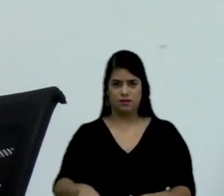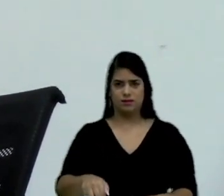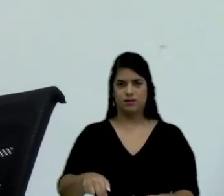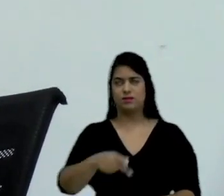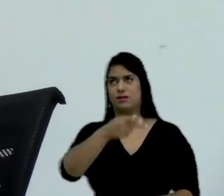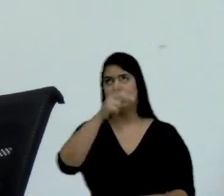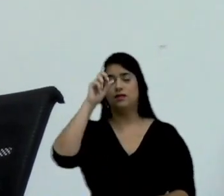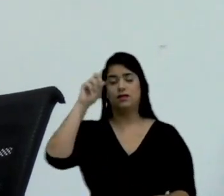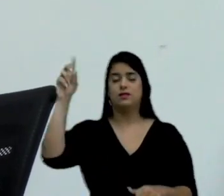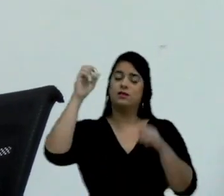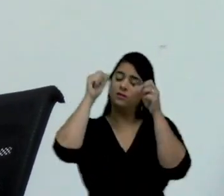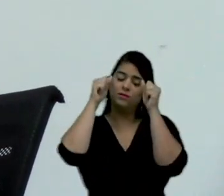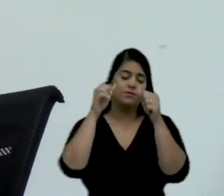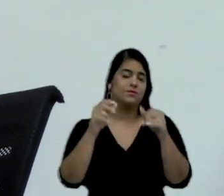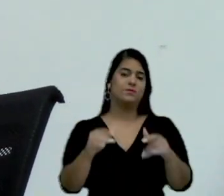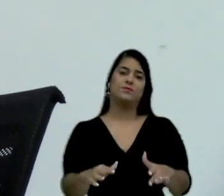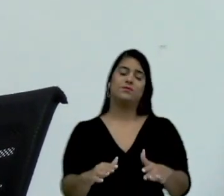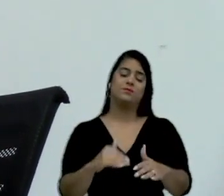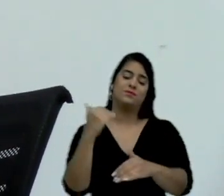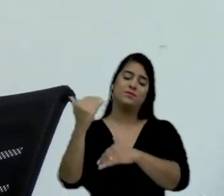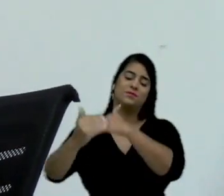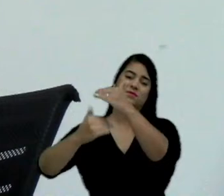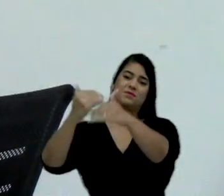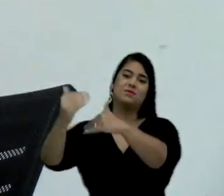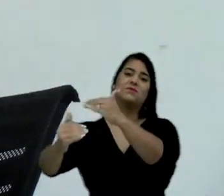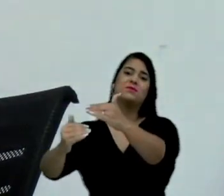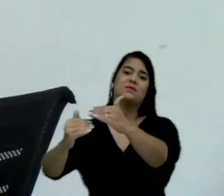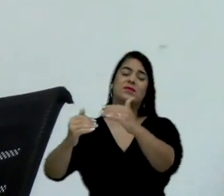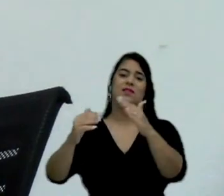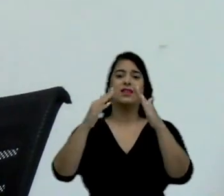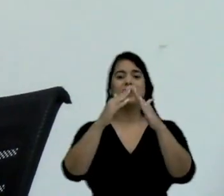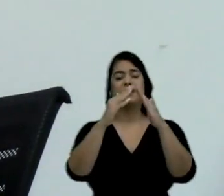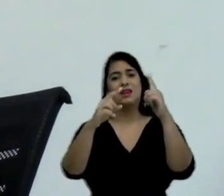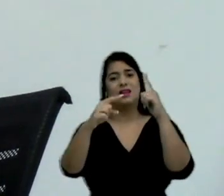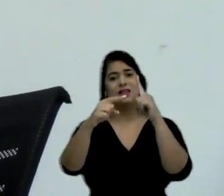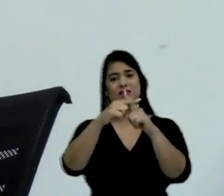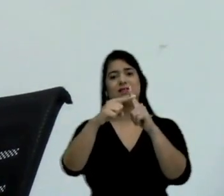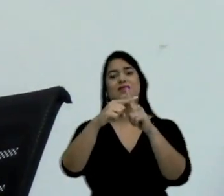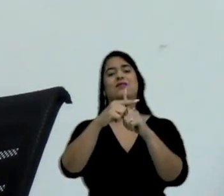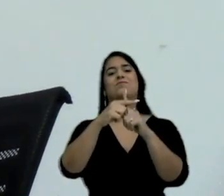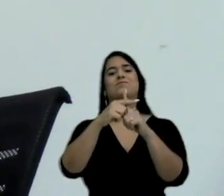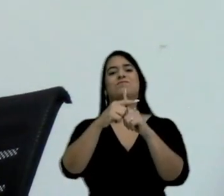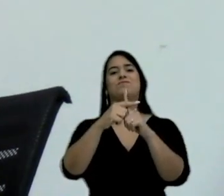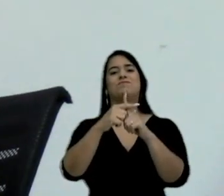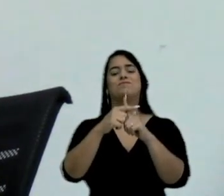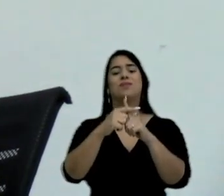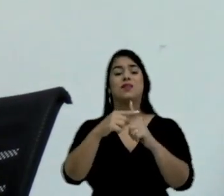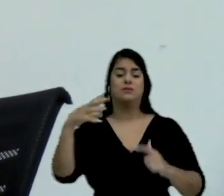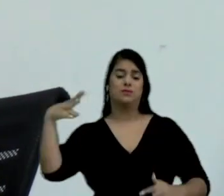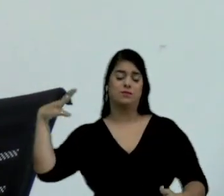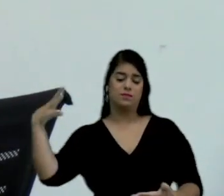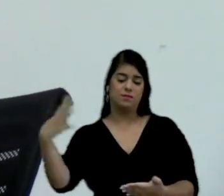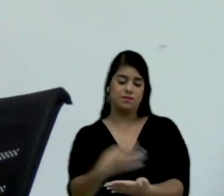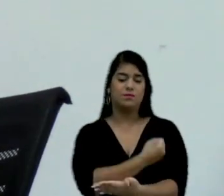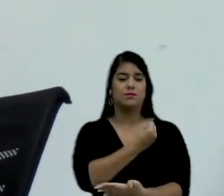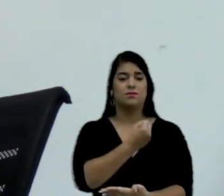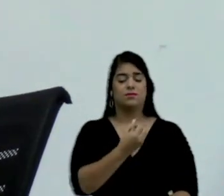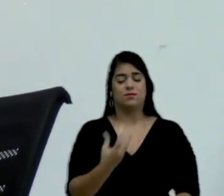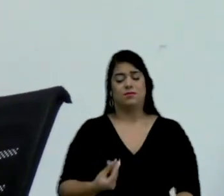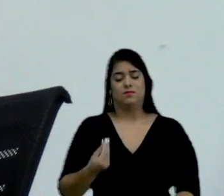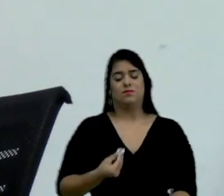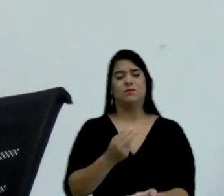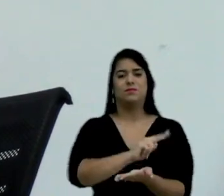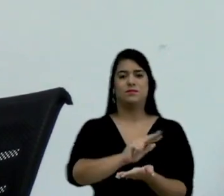abençoar e continuar usando essa igreja como instrumento do senhor aqui para alcançar vidas quero também senhor presidente